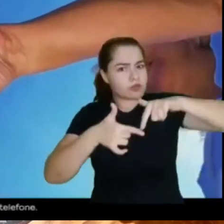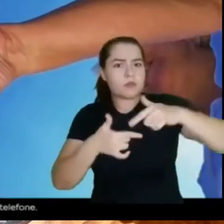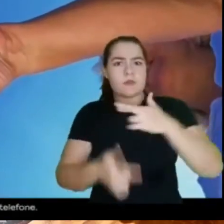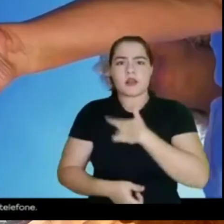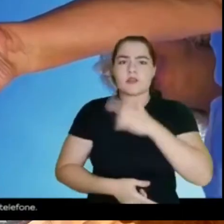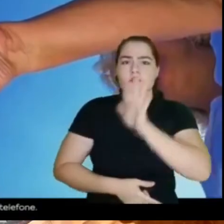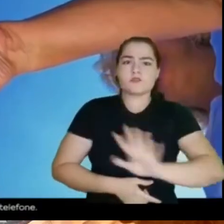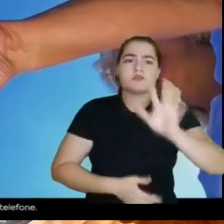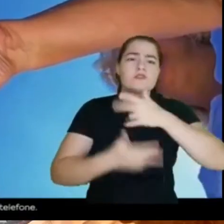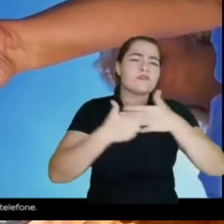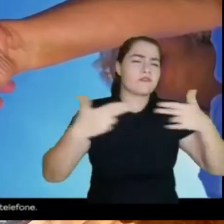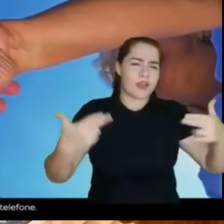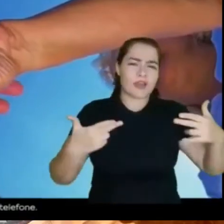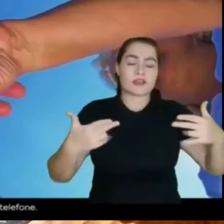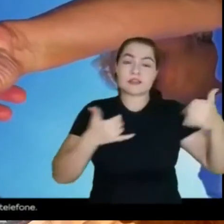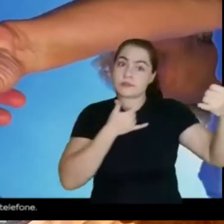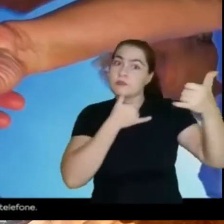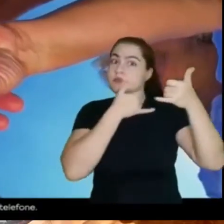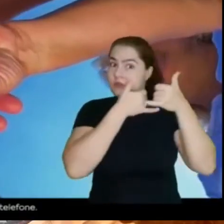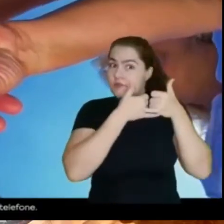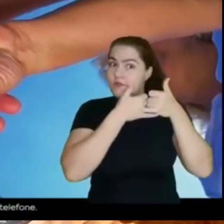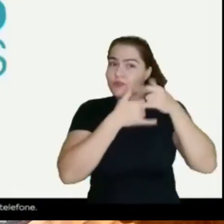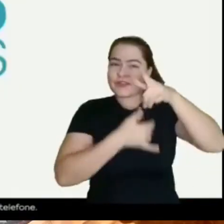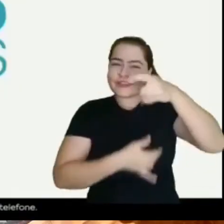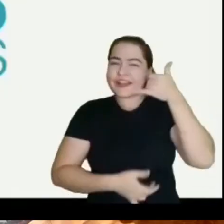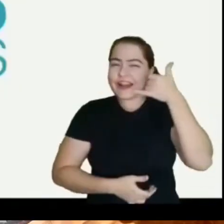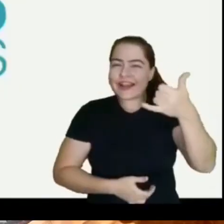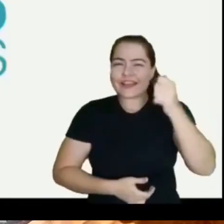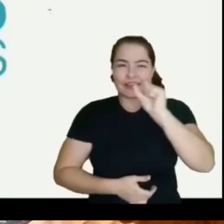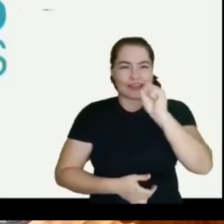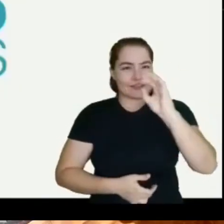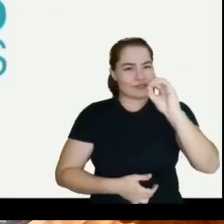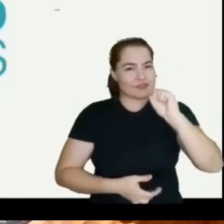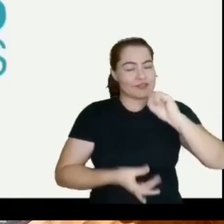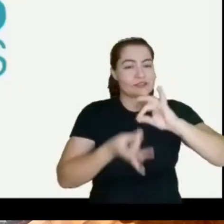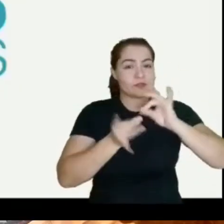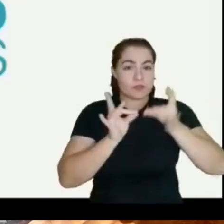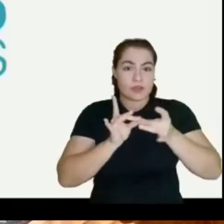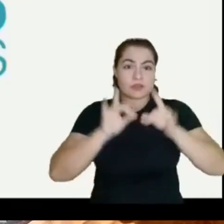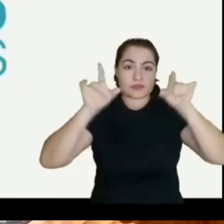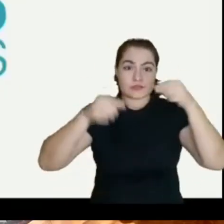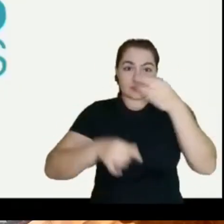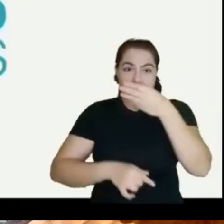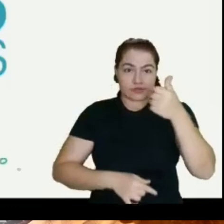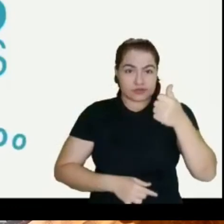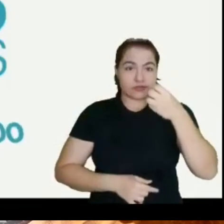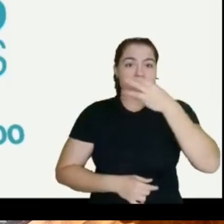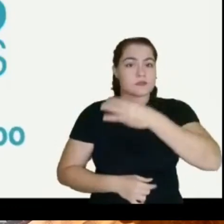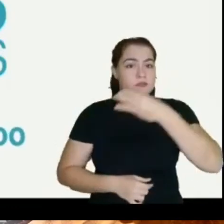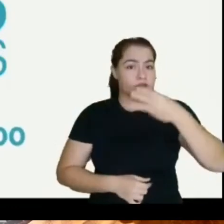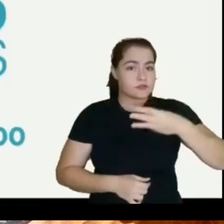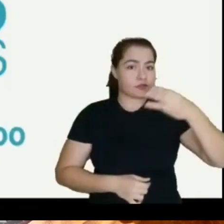trabalho ecumênico realizado pelo telefone. Ligue SOS Preces